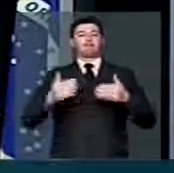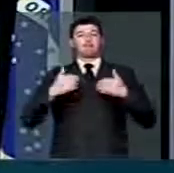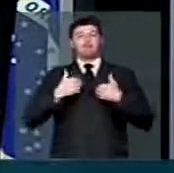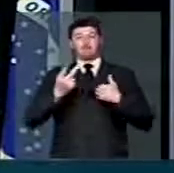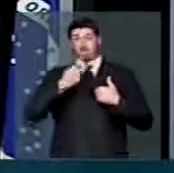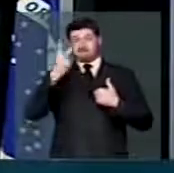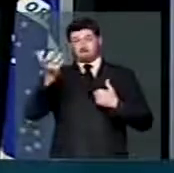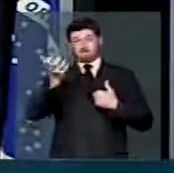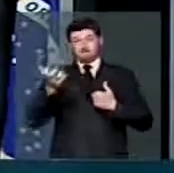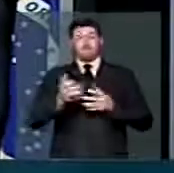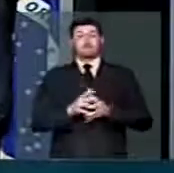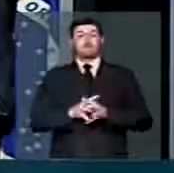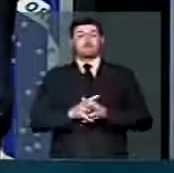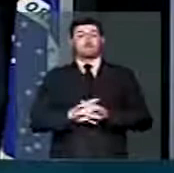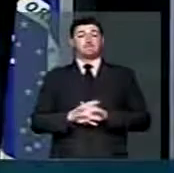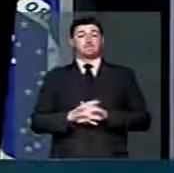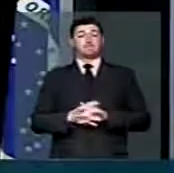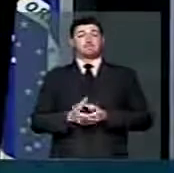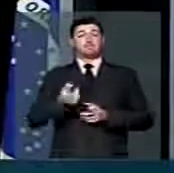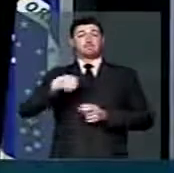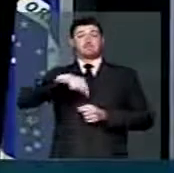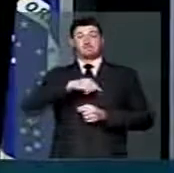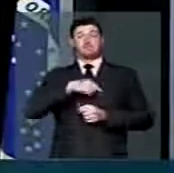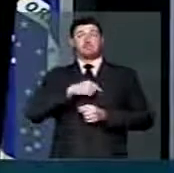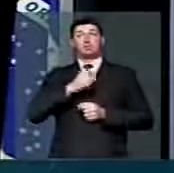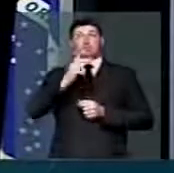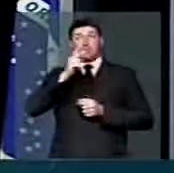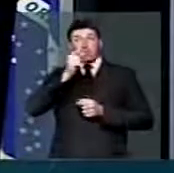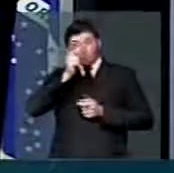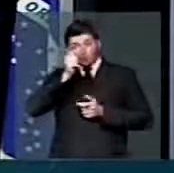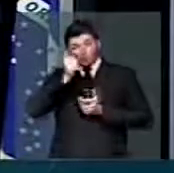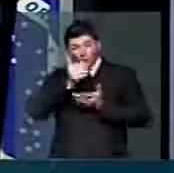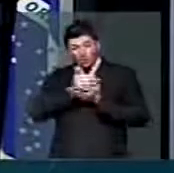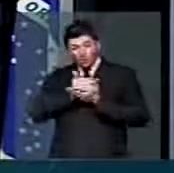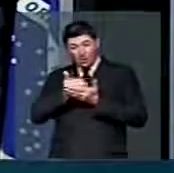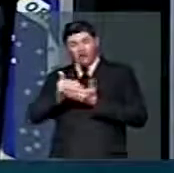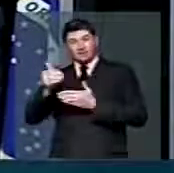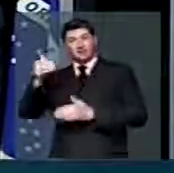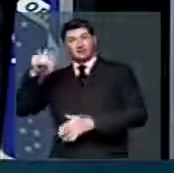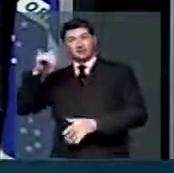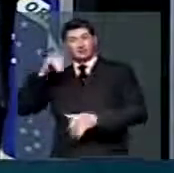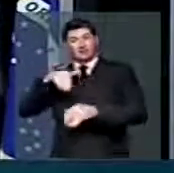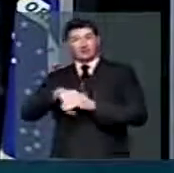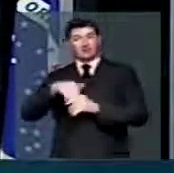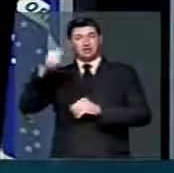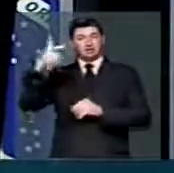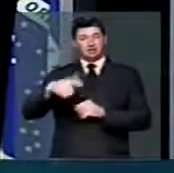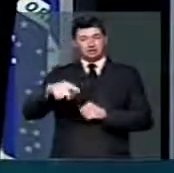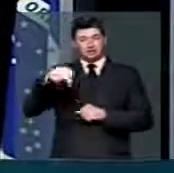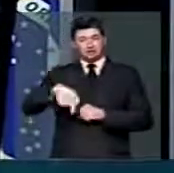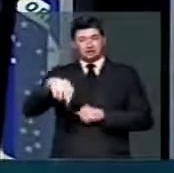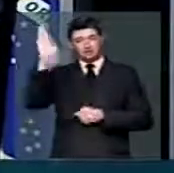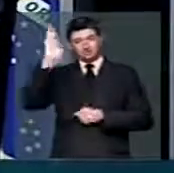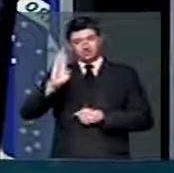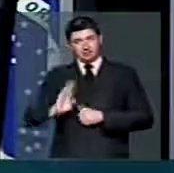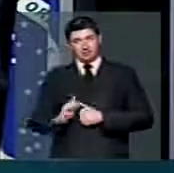de dizer que nós estamos prestes a uma eleição novamente no nosso